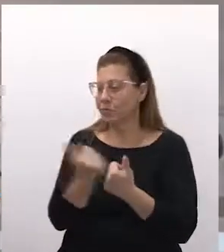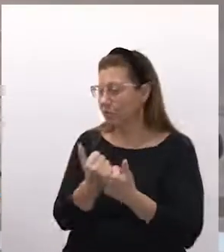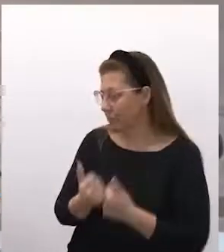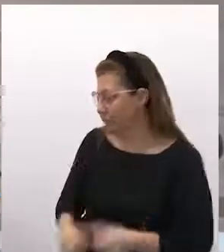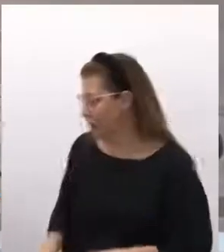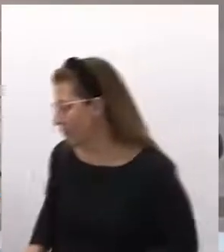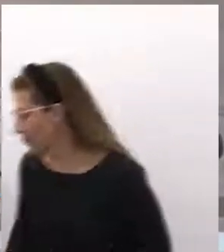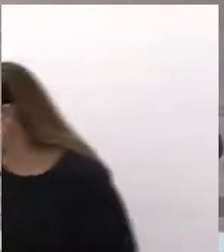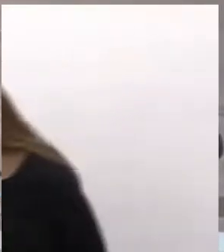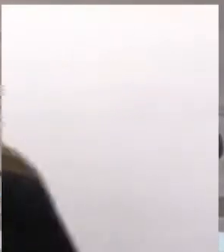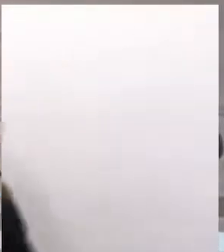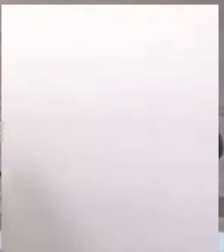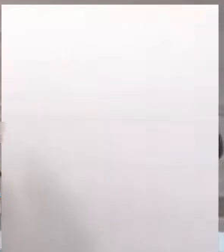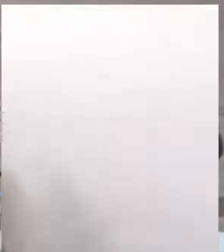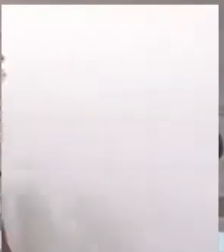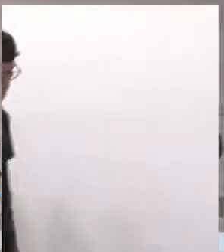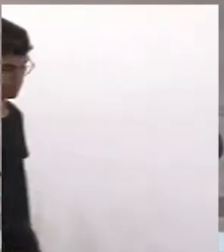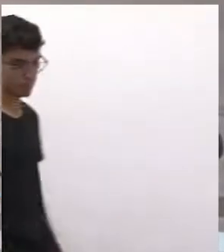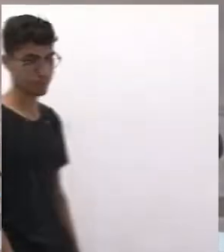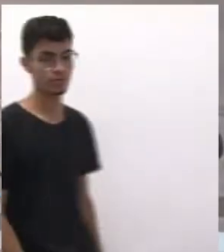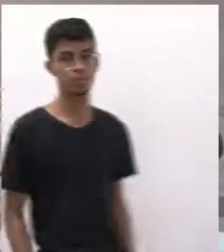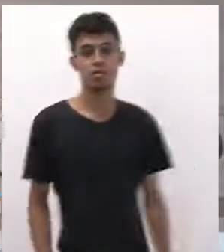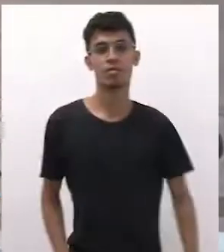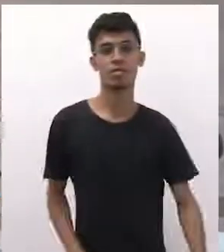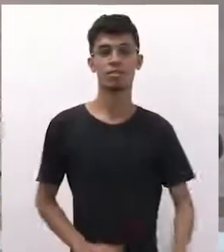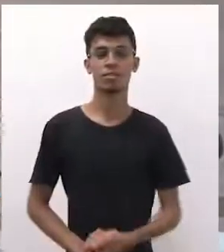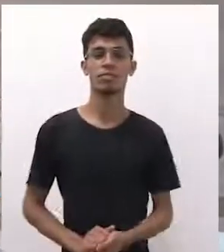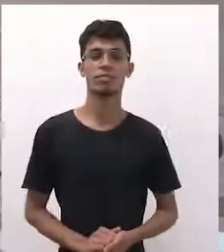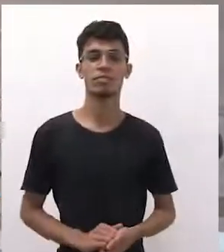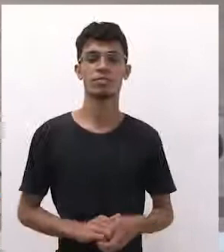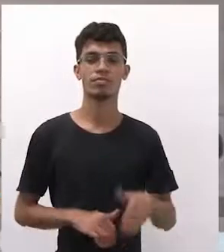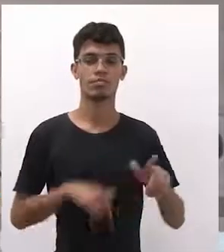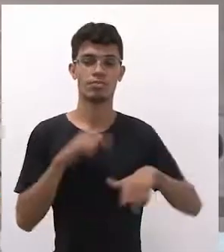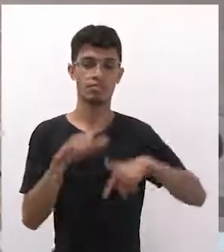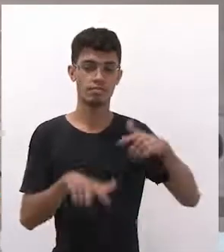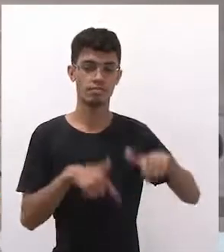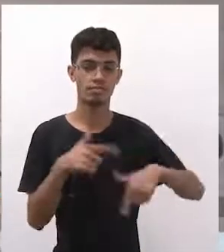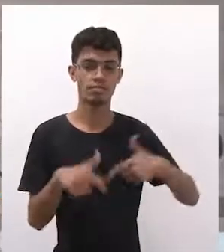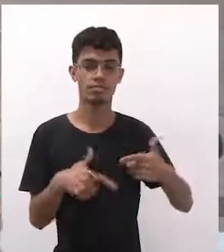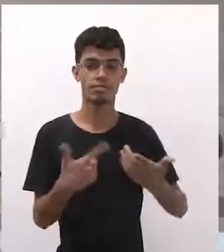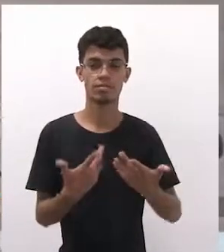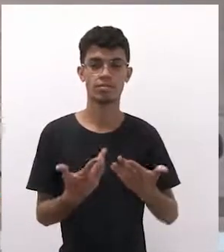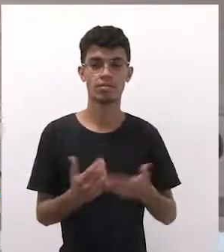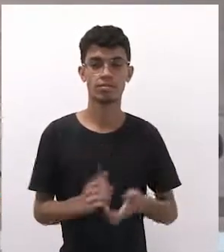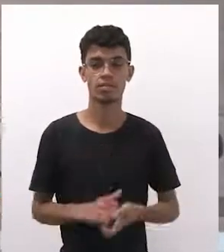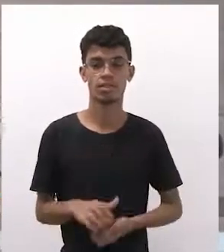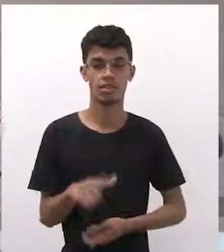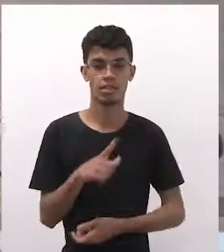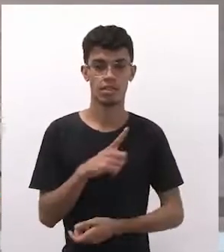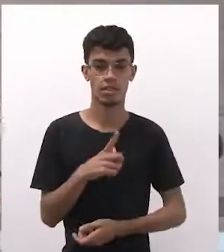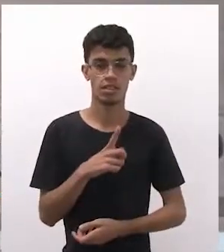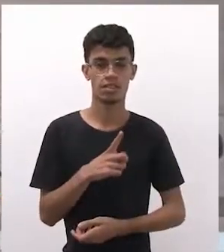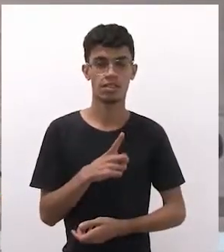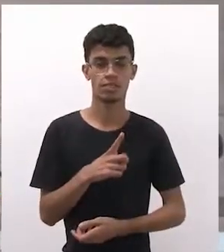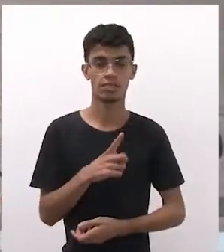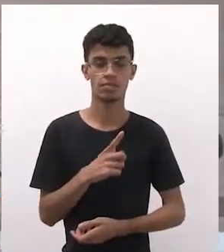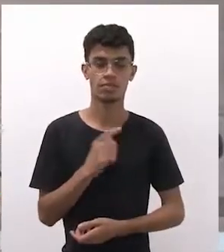trabalho insalubre ou periculoso, quer dizer, exposto a agentes, né, que possam ter,